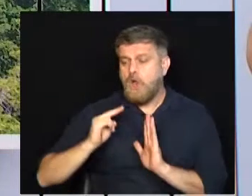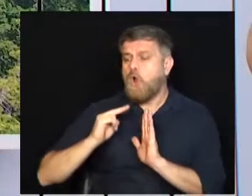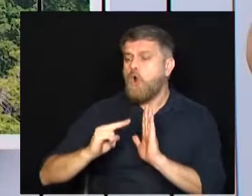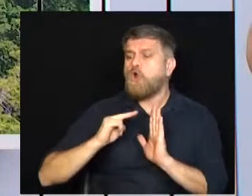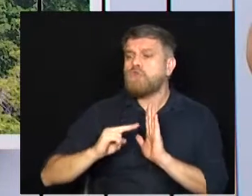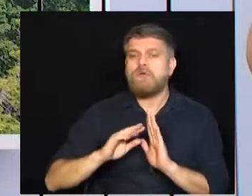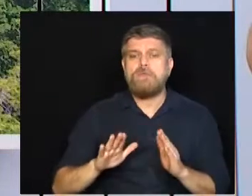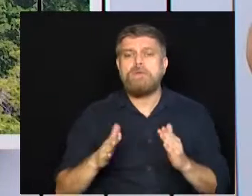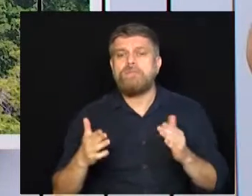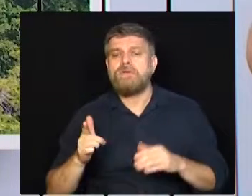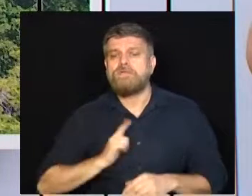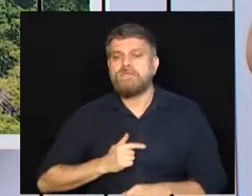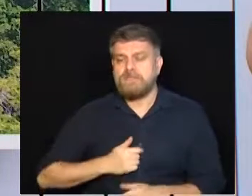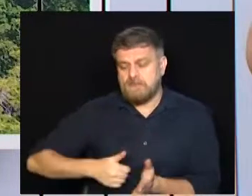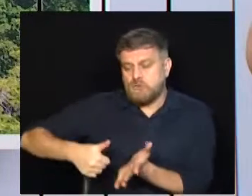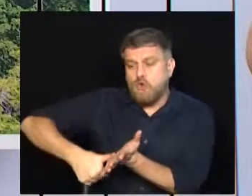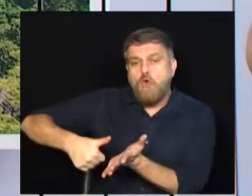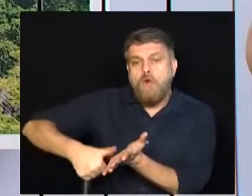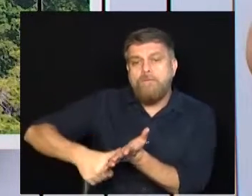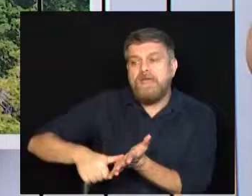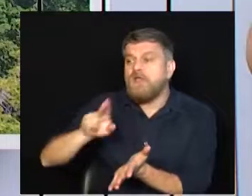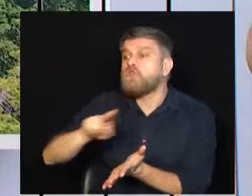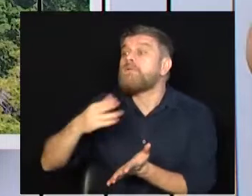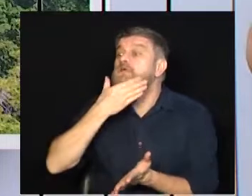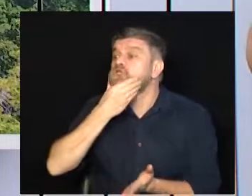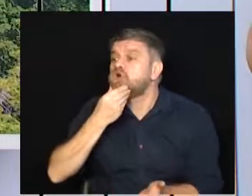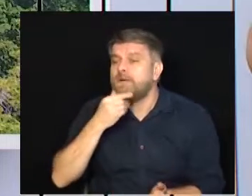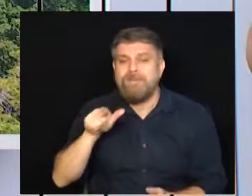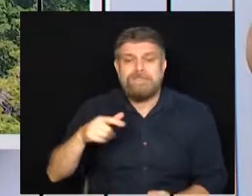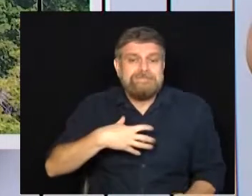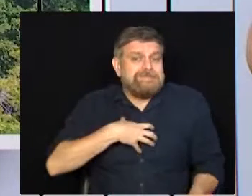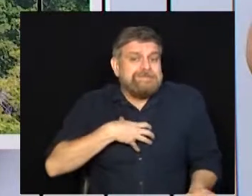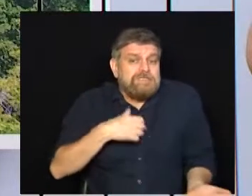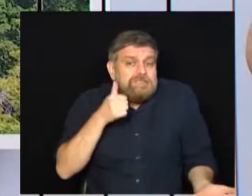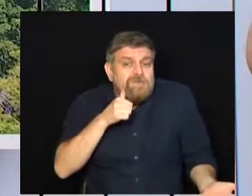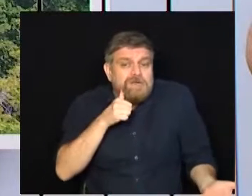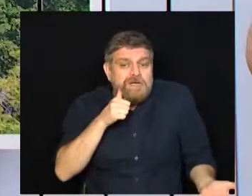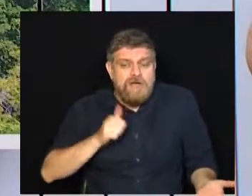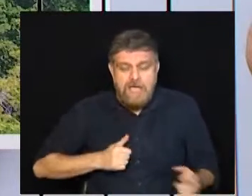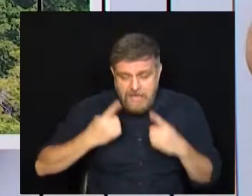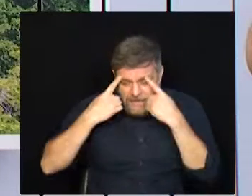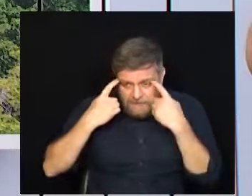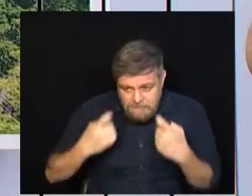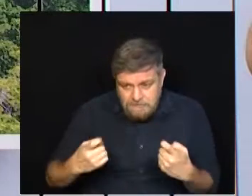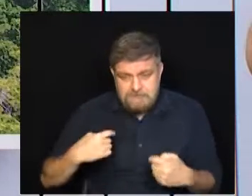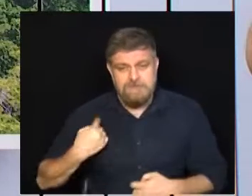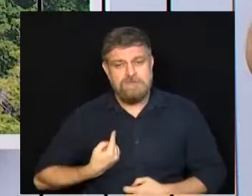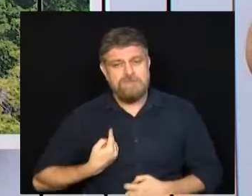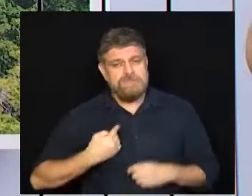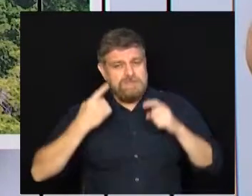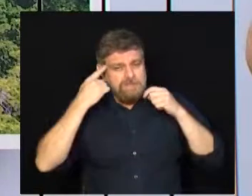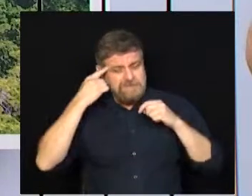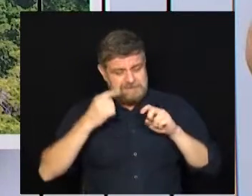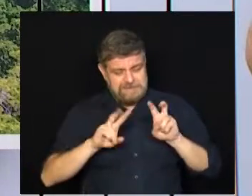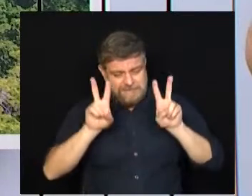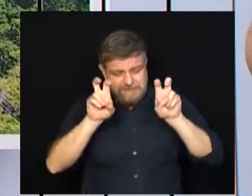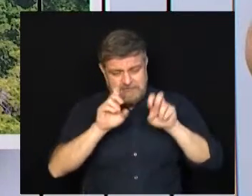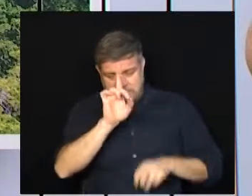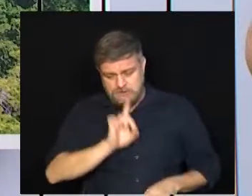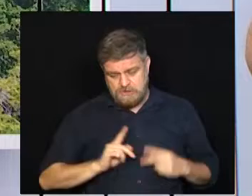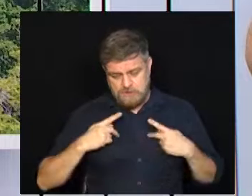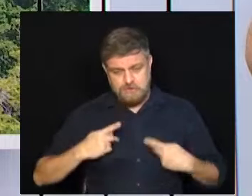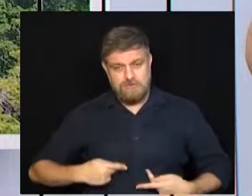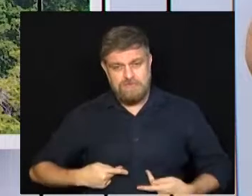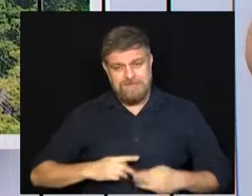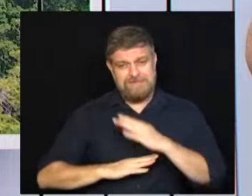são chamadas pelo nome de registro. Isso já é uma violência. Então, quando a gente fala de direitos humanos aqui na cidade de Campinas, é justamente